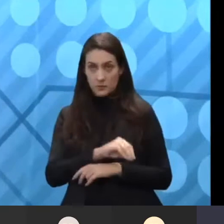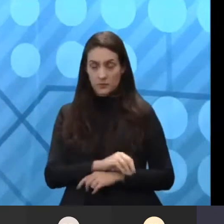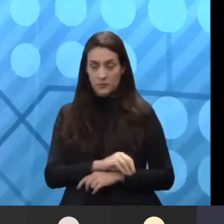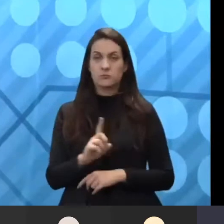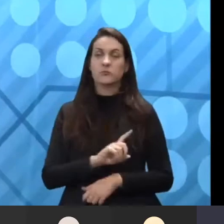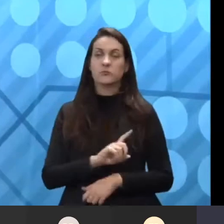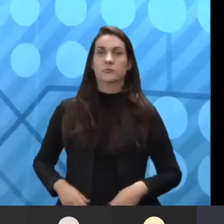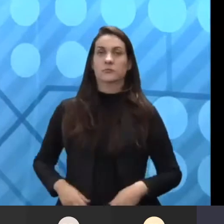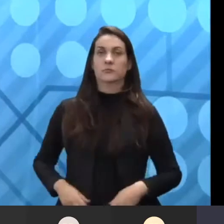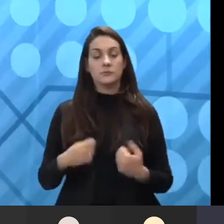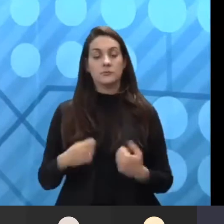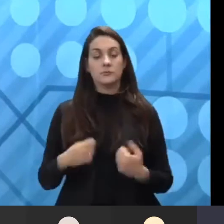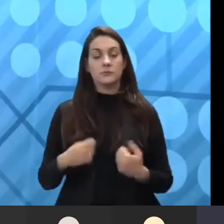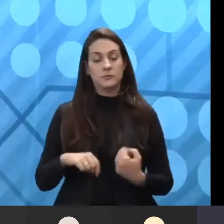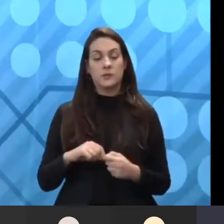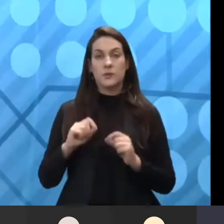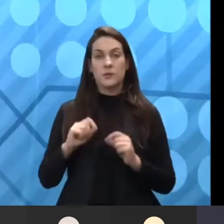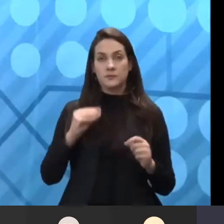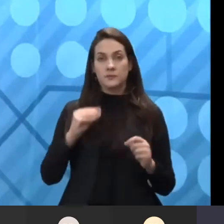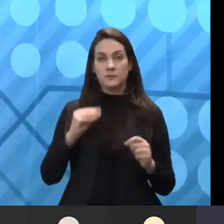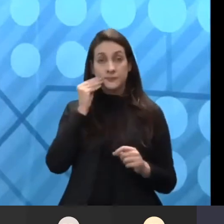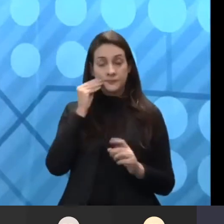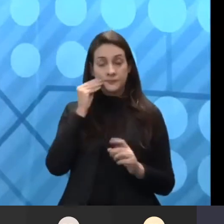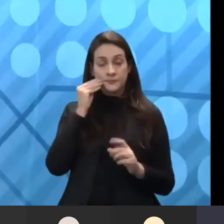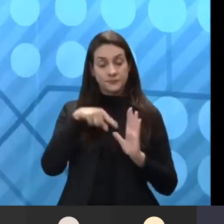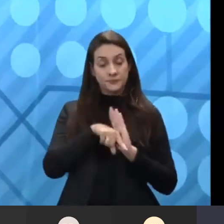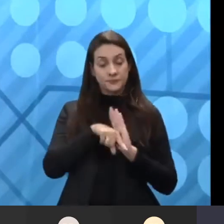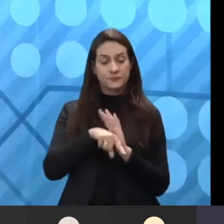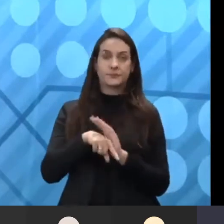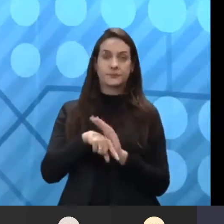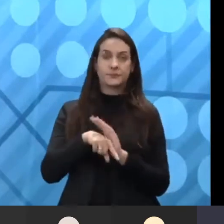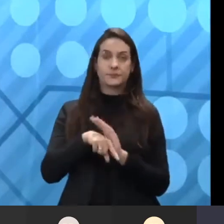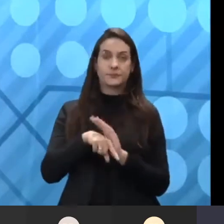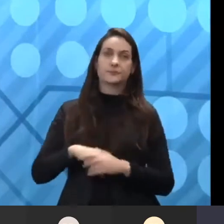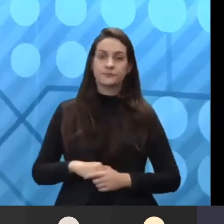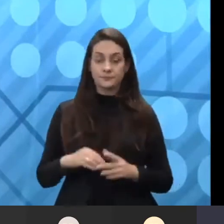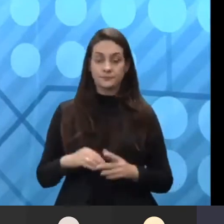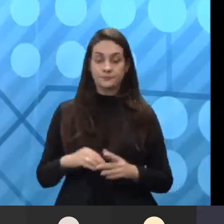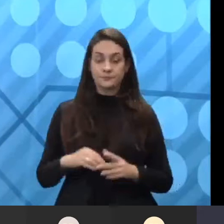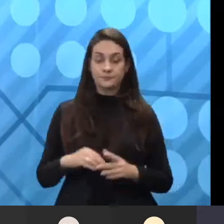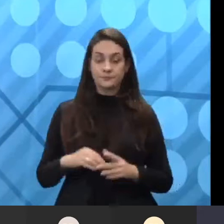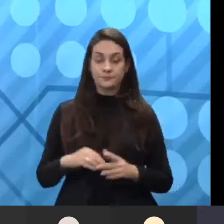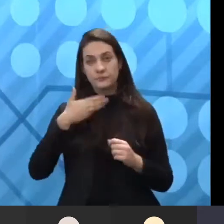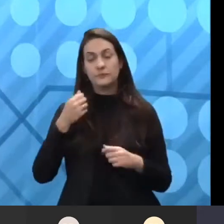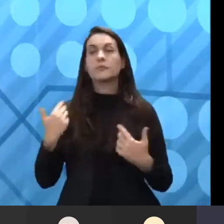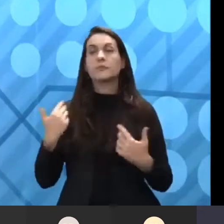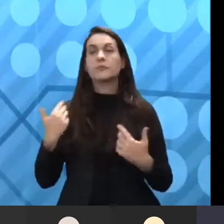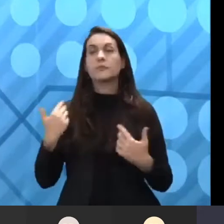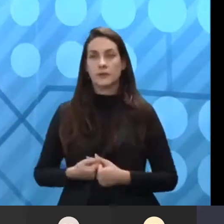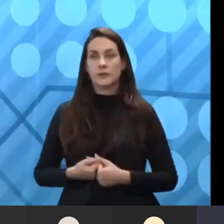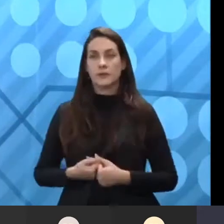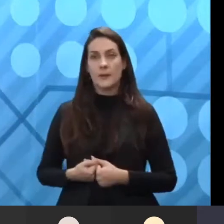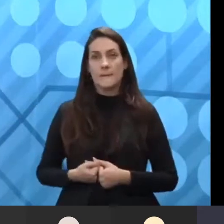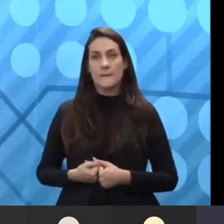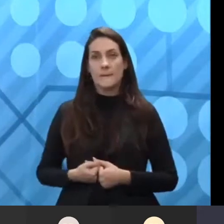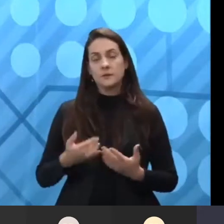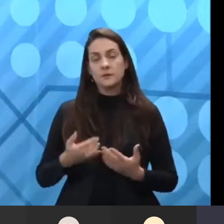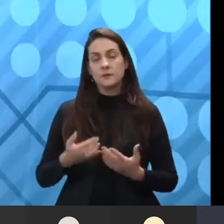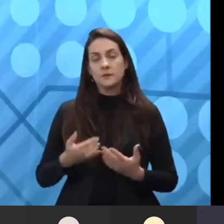no hospital, nós precisamos ali testar qual é a melhor concentração. Então, vamos supor que eu não sei qual é a